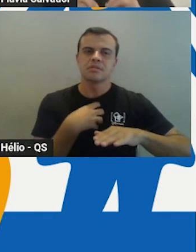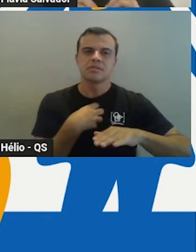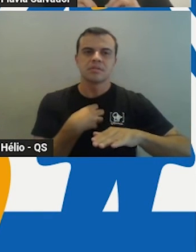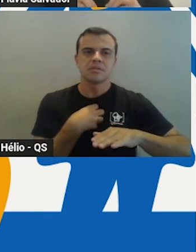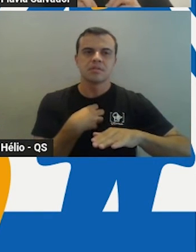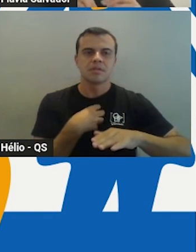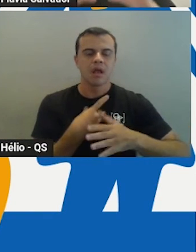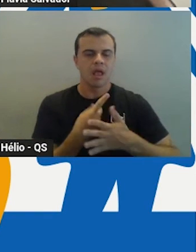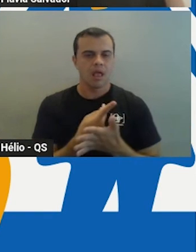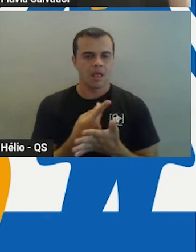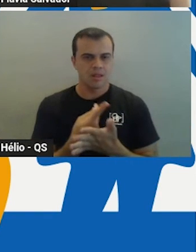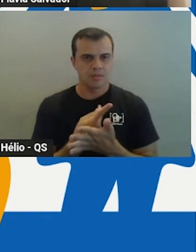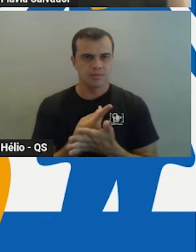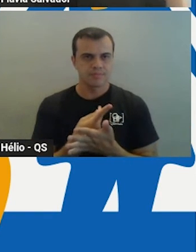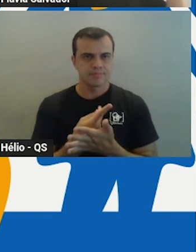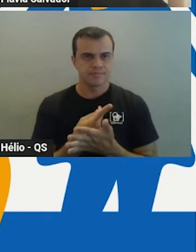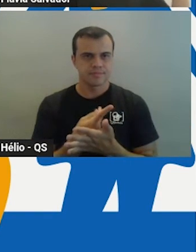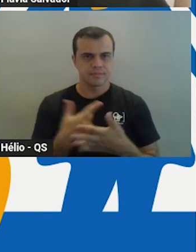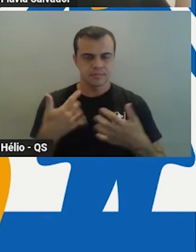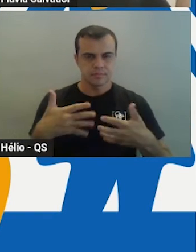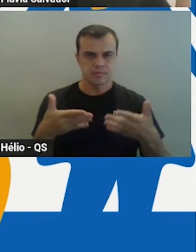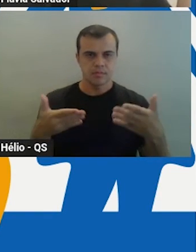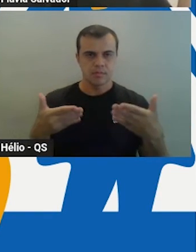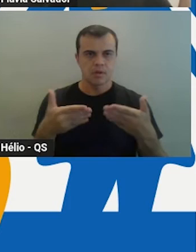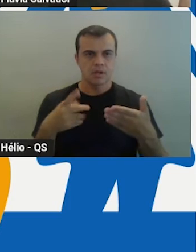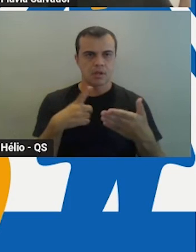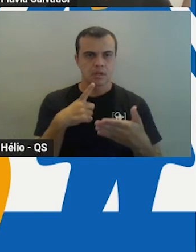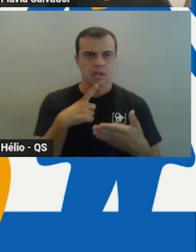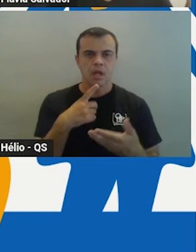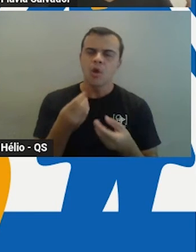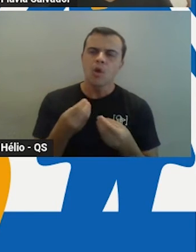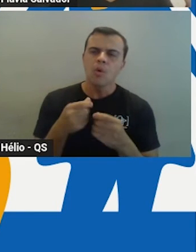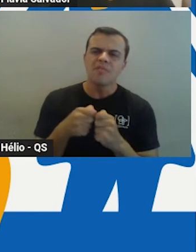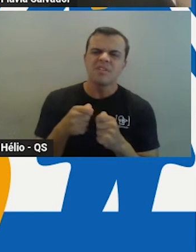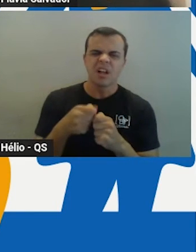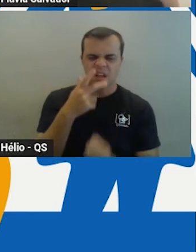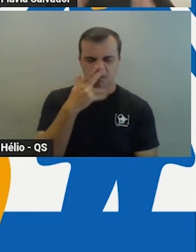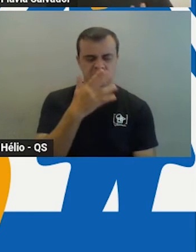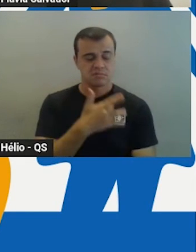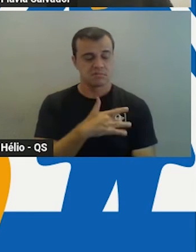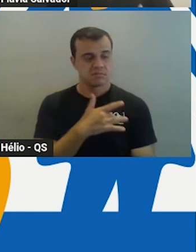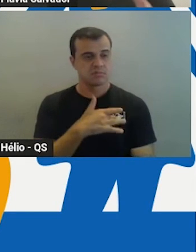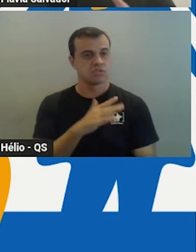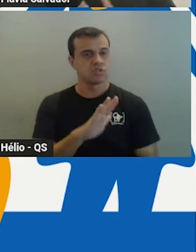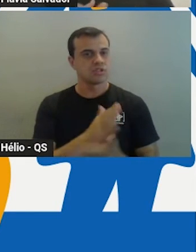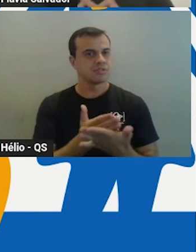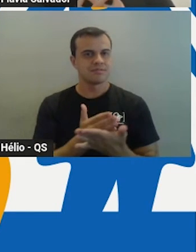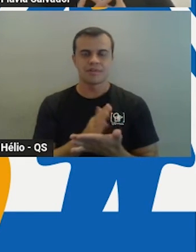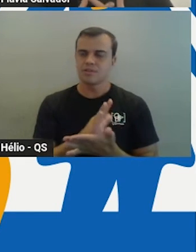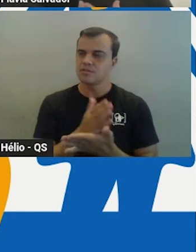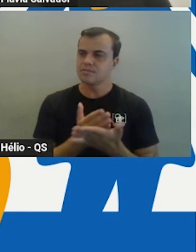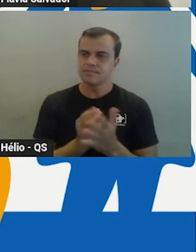cai no erro de falar, nossa, mas como assim? Que frescura. E não é frescura.